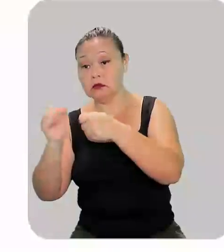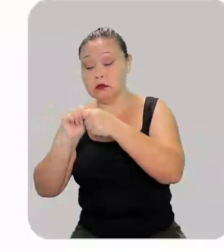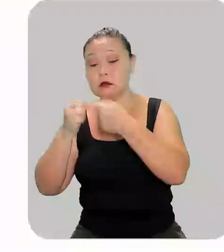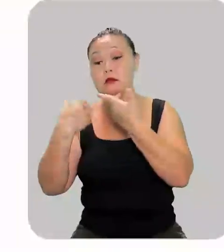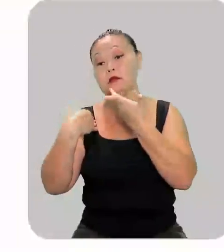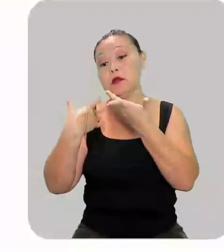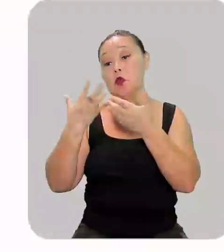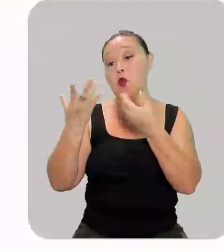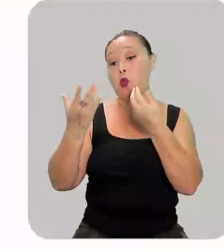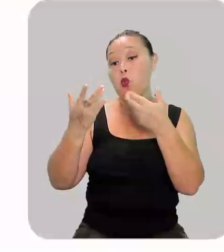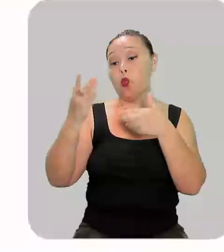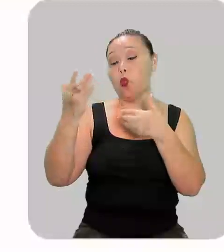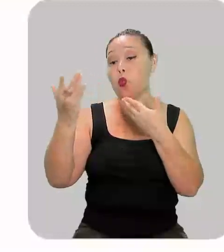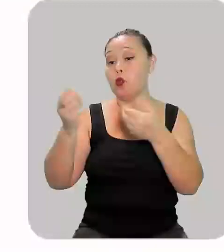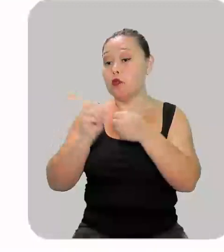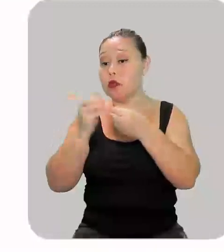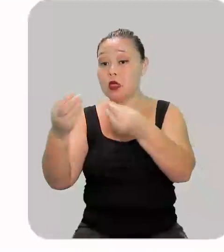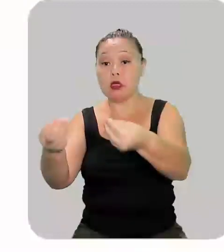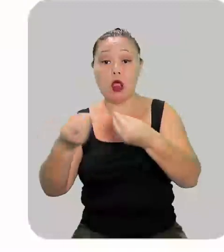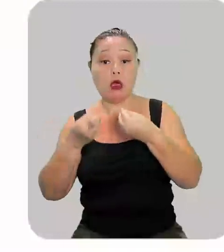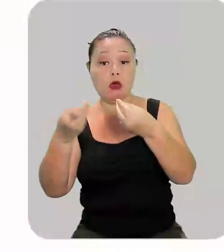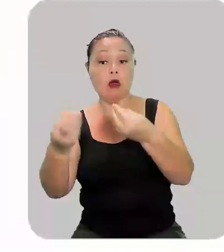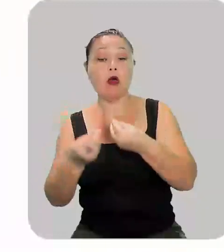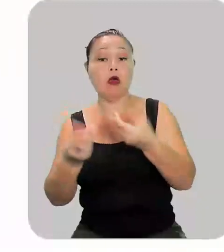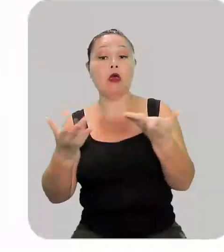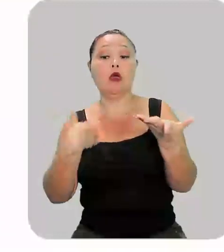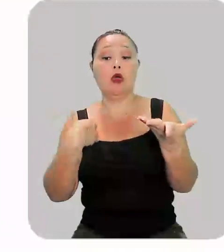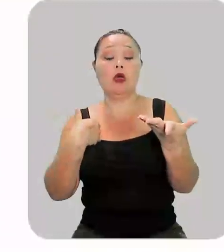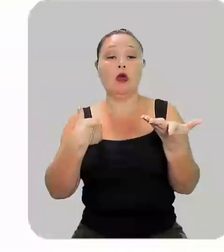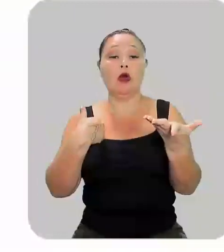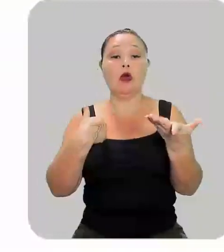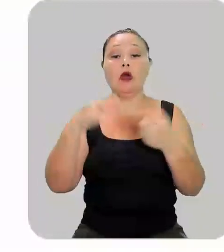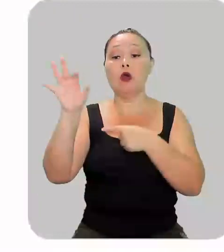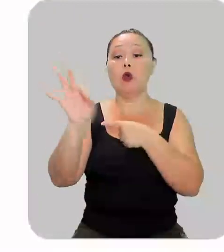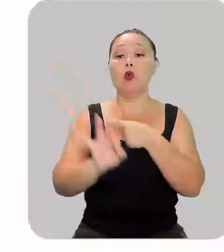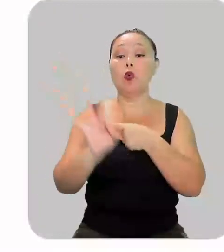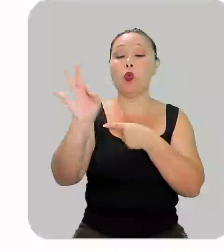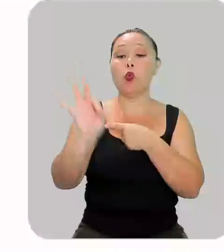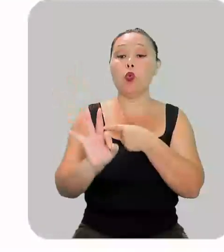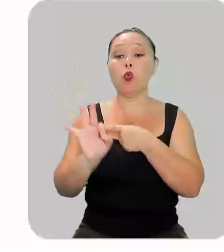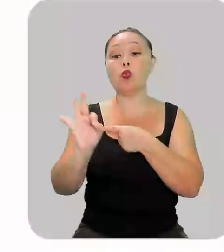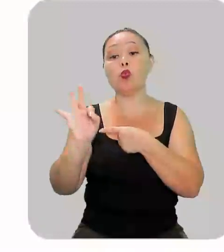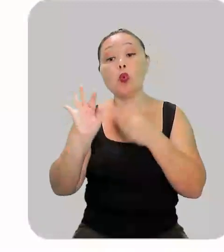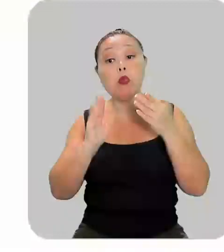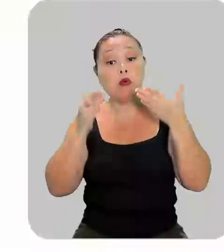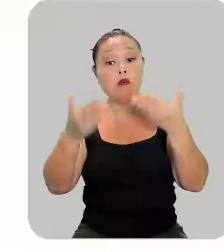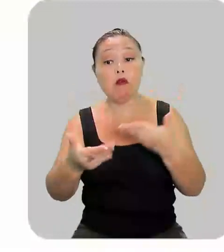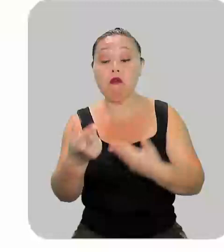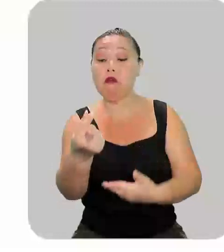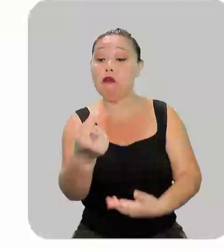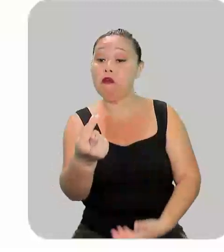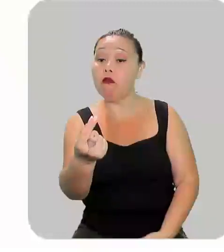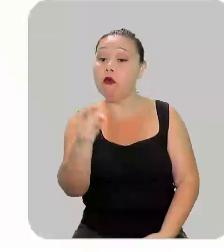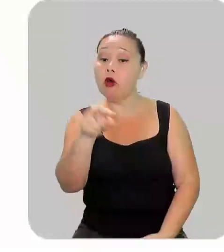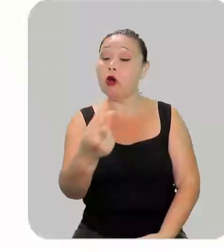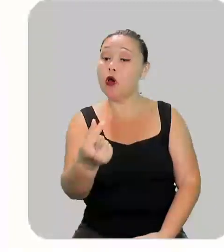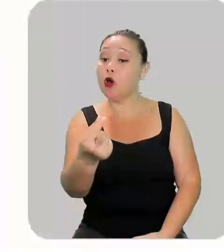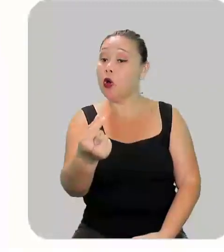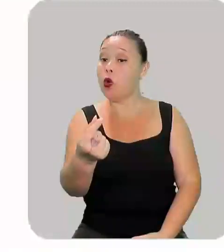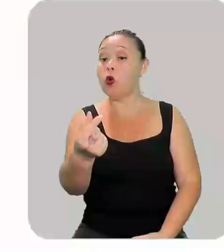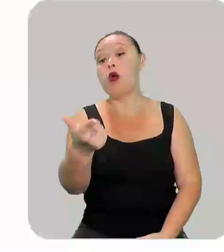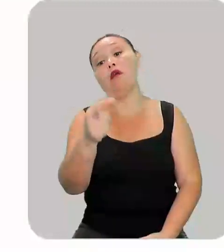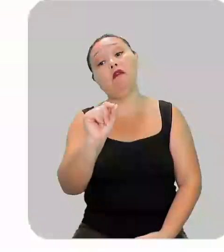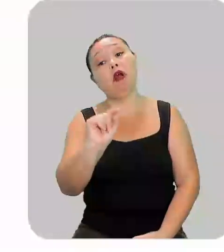né, é de 20%, mas ele quer saber o quê? O percentual sobre o valor do objeto. Então, o 20% não